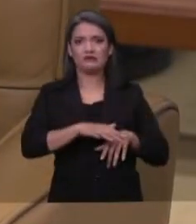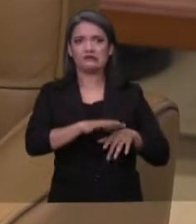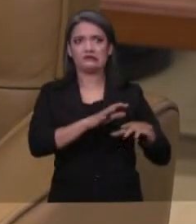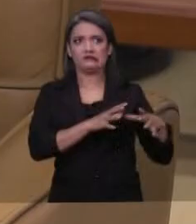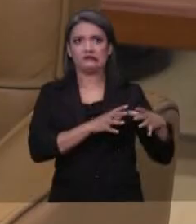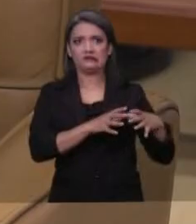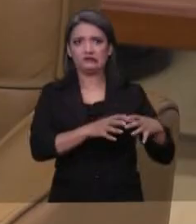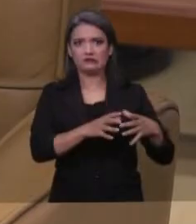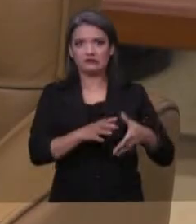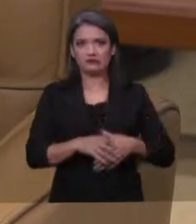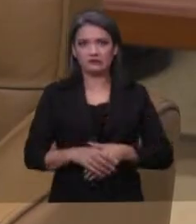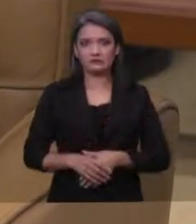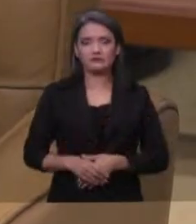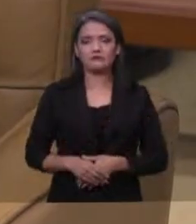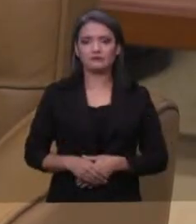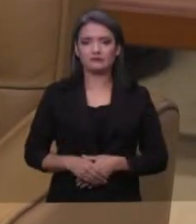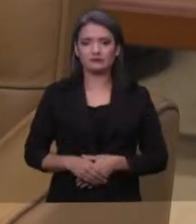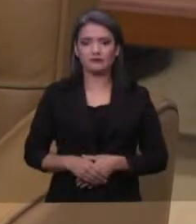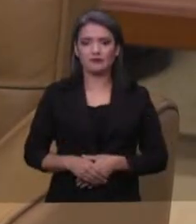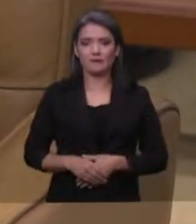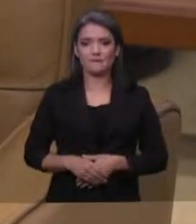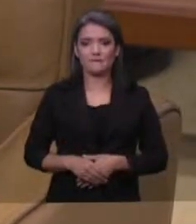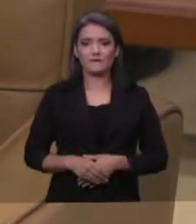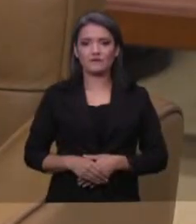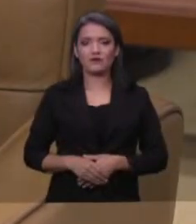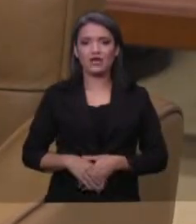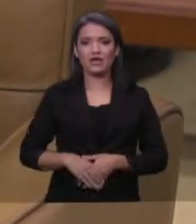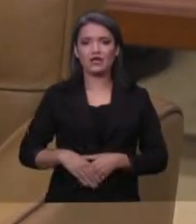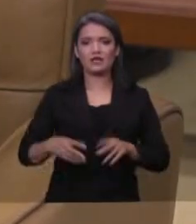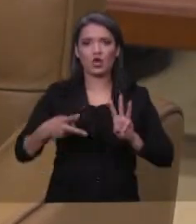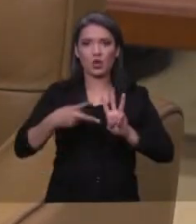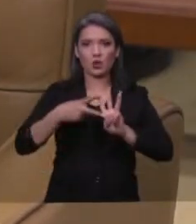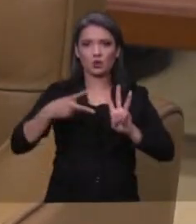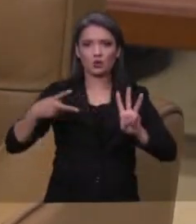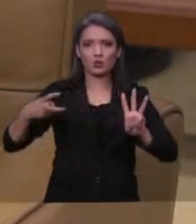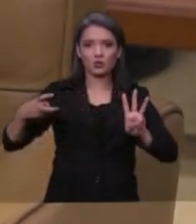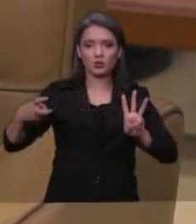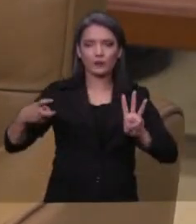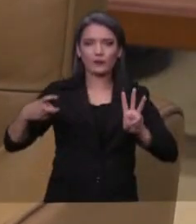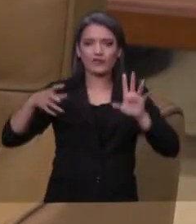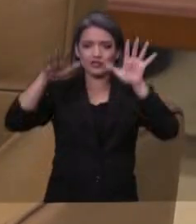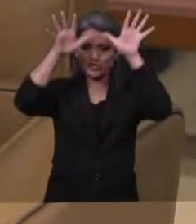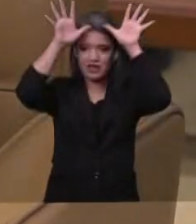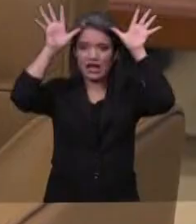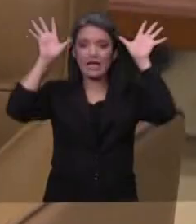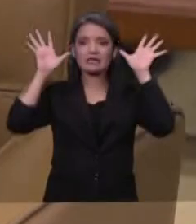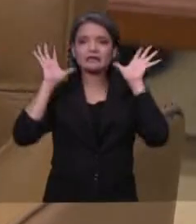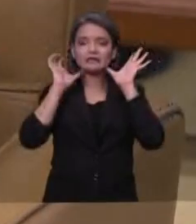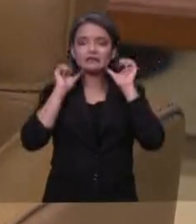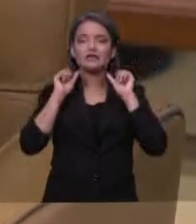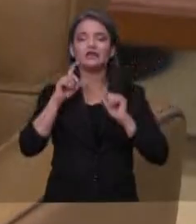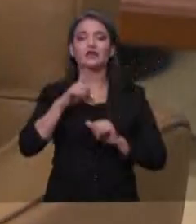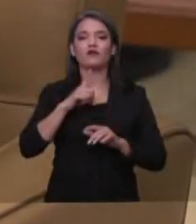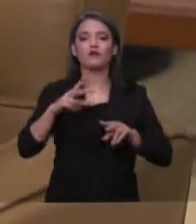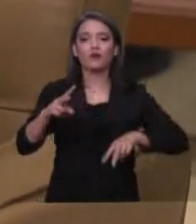quadro. O cacique, que teria sido preso, é levado para